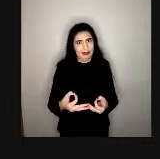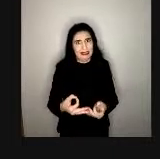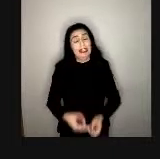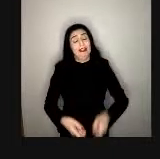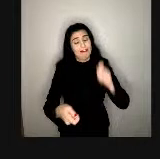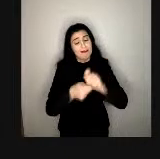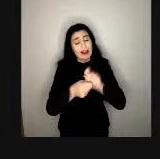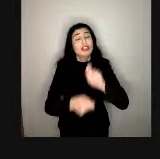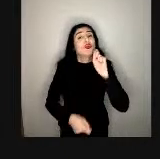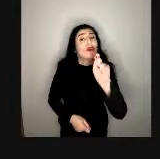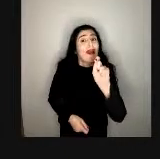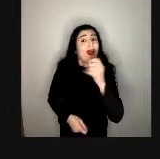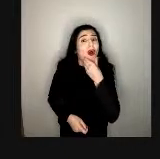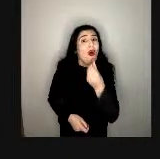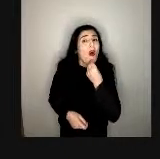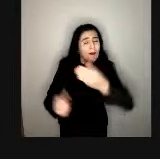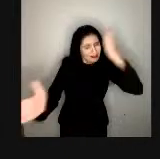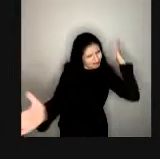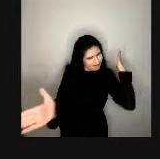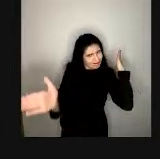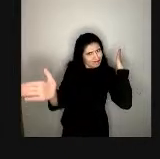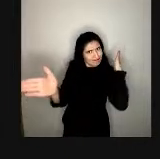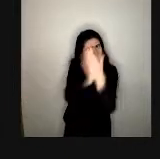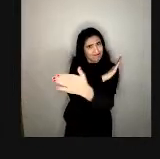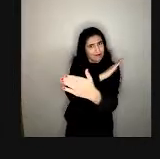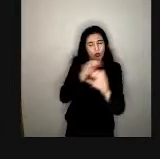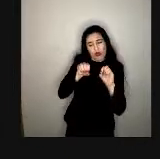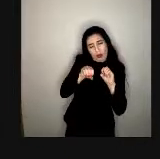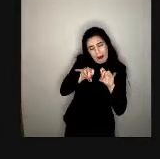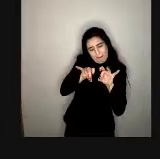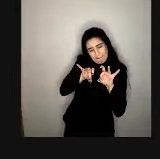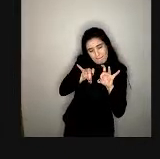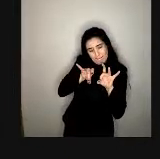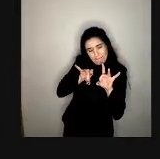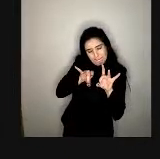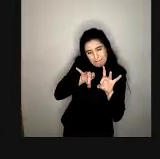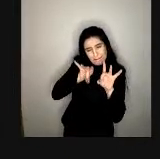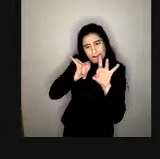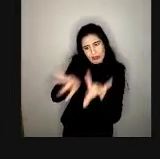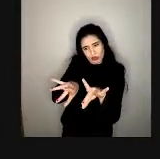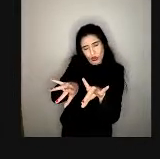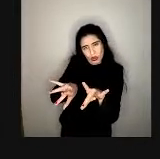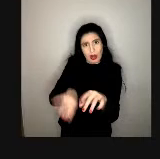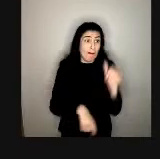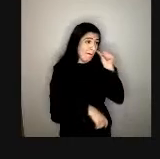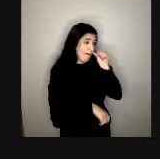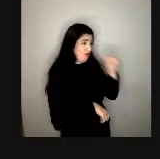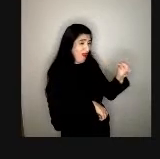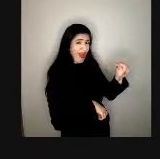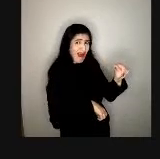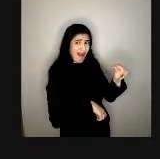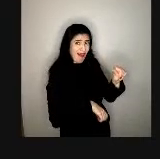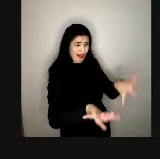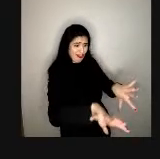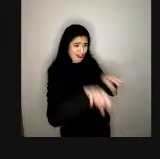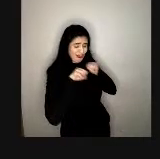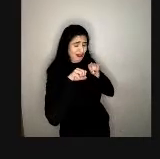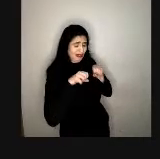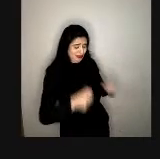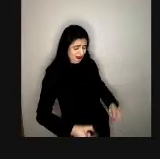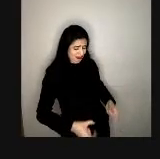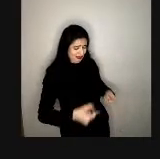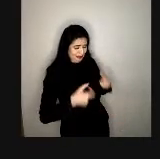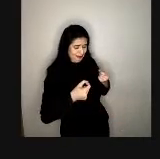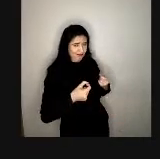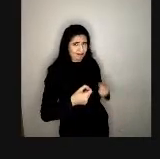fugir. Então, nós todos temos que mudar essa cultura para que pare de acontecer esse tipo de coisa. Exato.